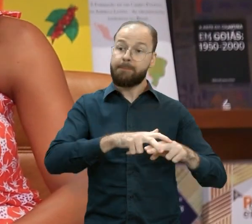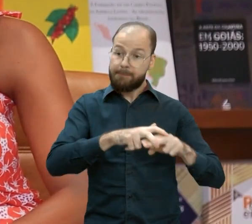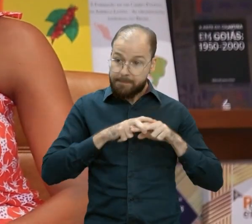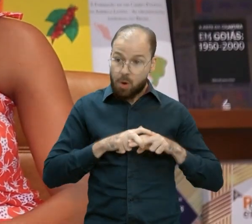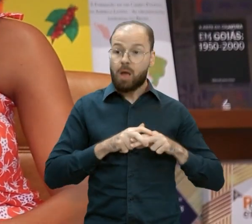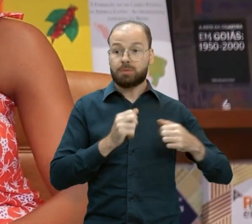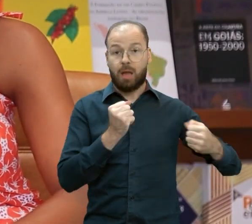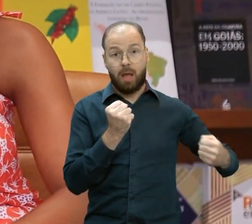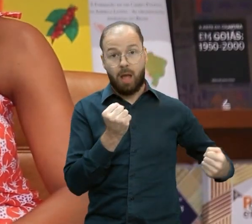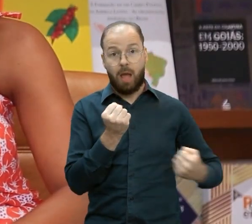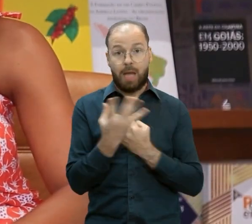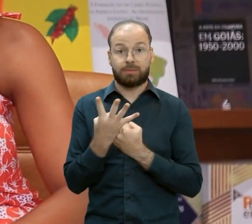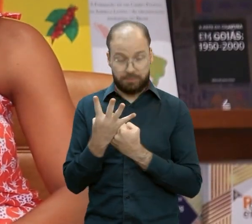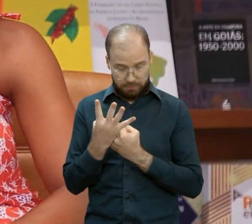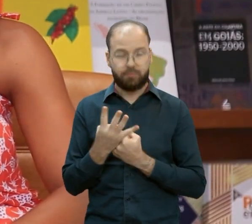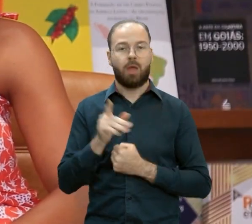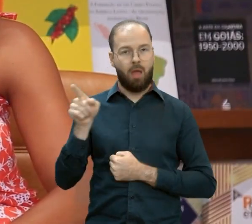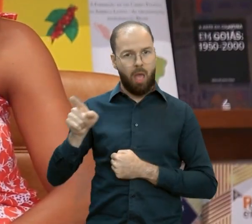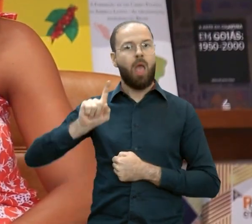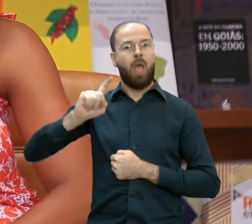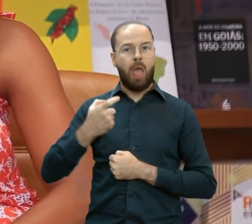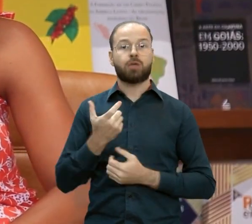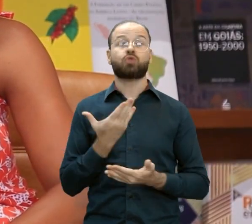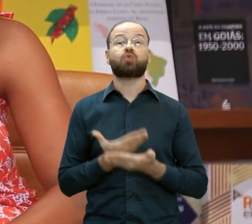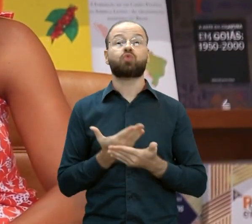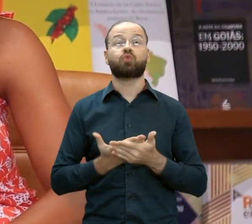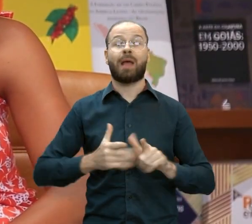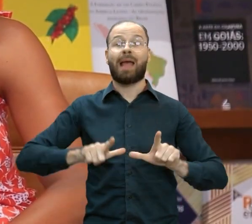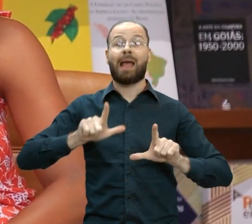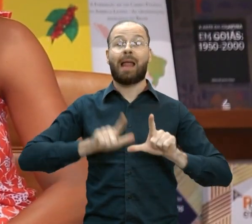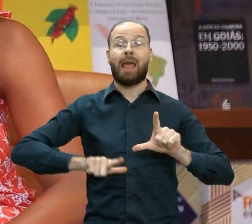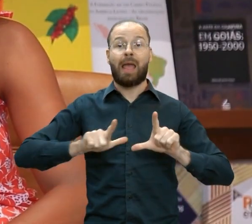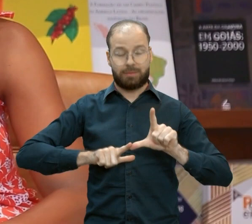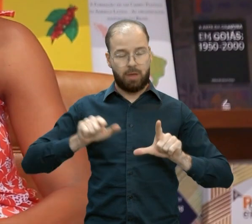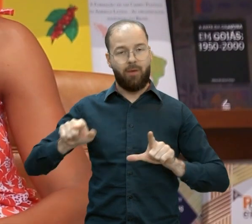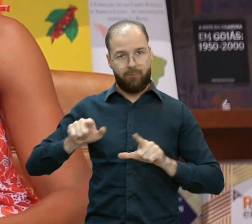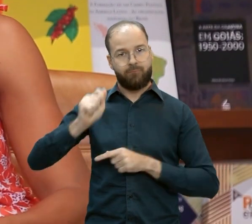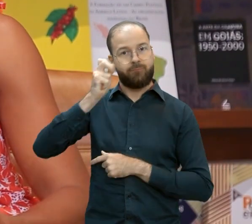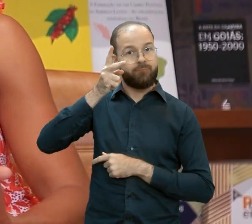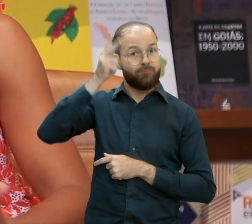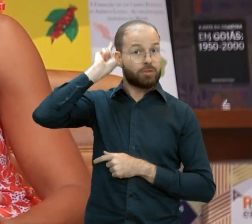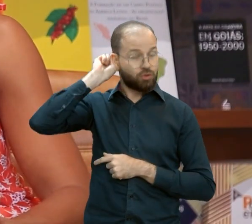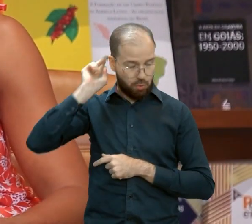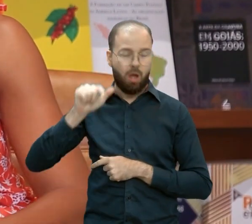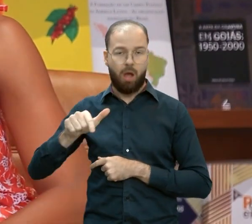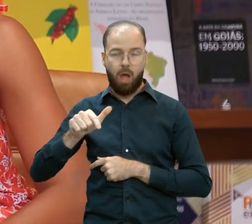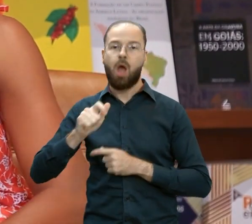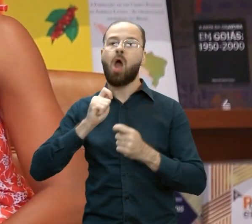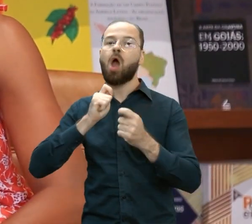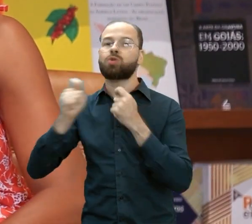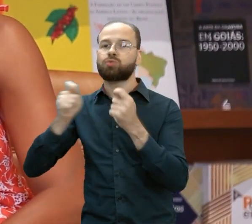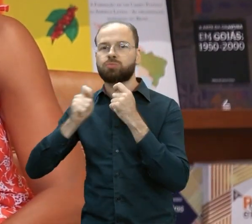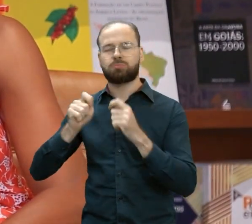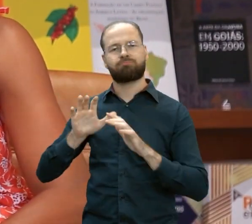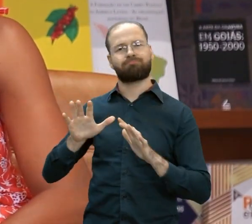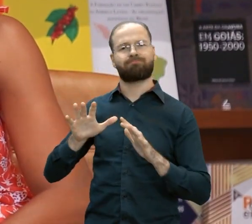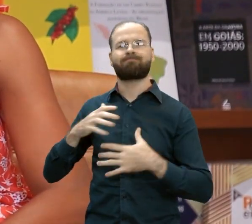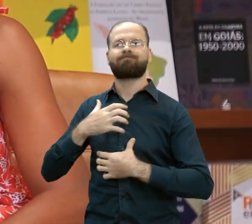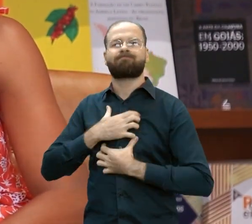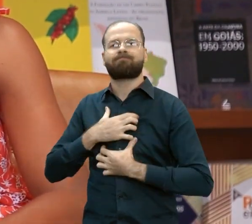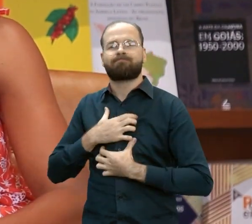o Michel era um estudante de letras que tinha feito vestibular para jornalismo, mas não se identificou muito com a proposta do